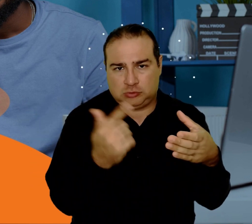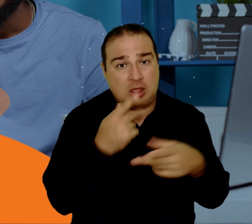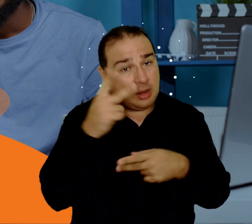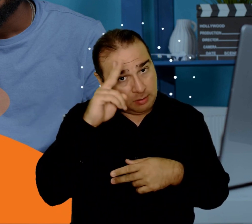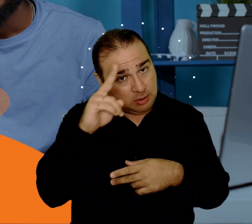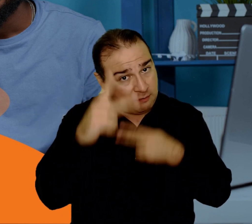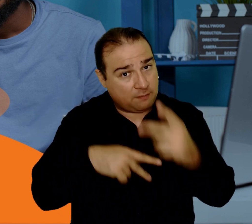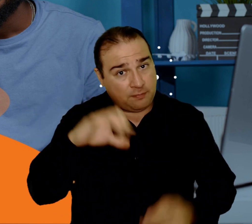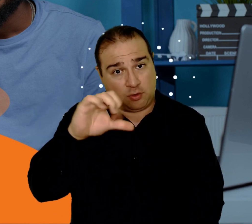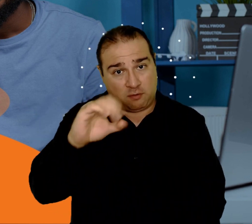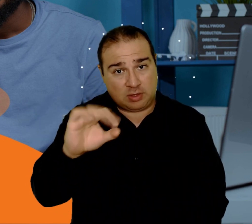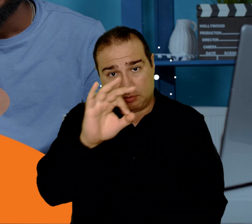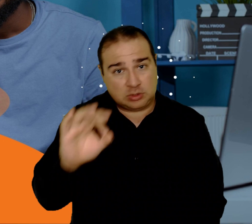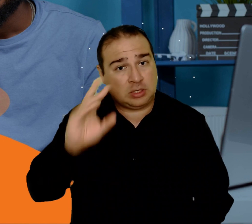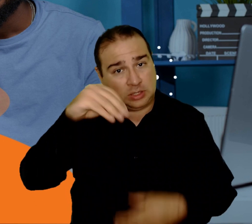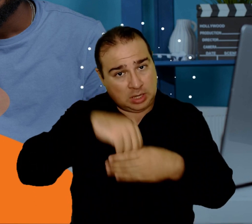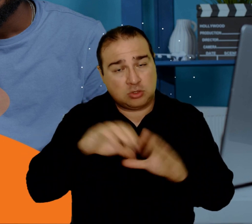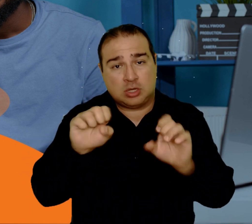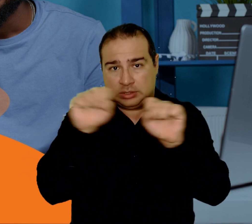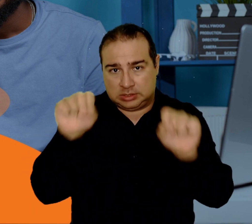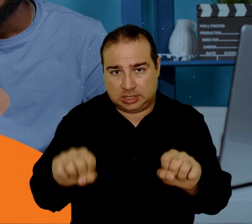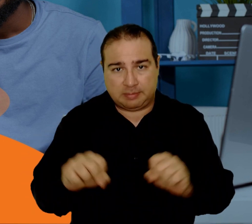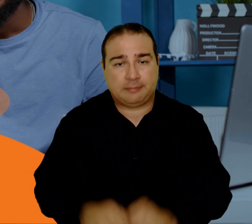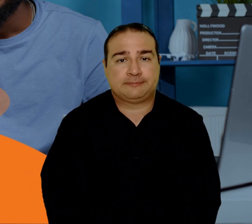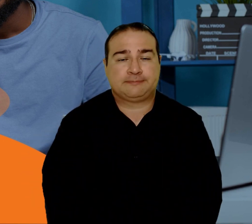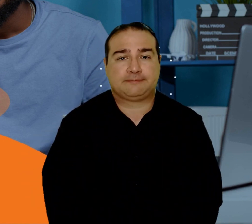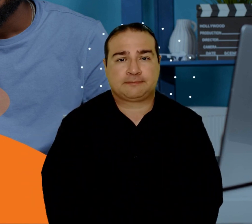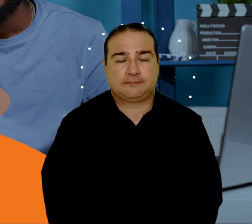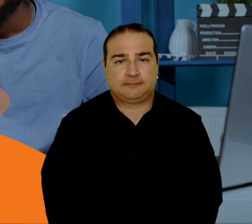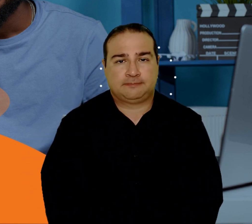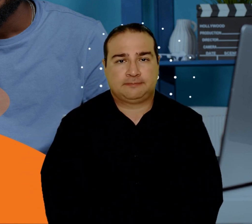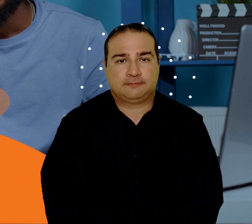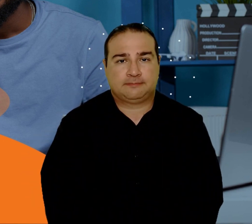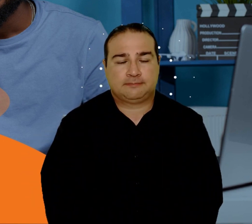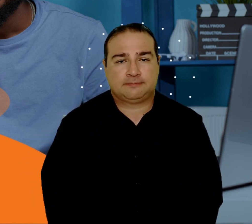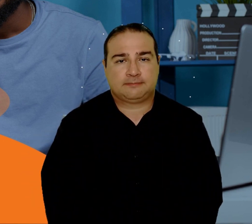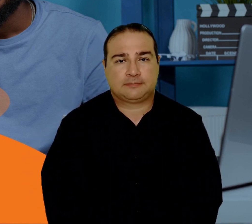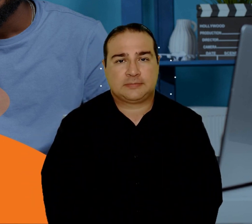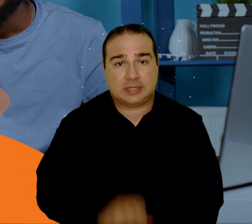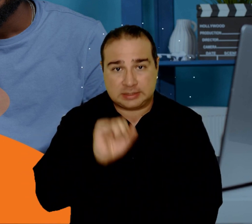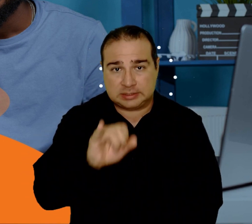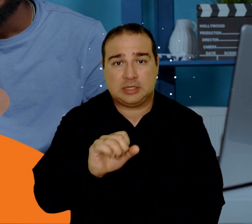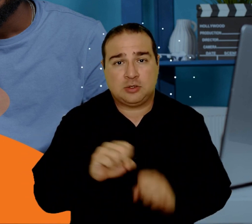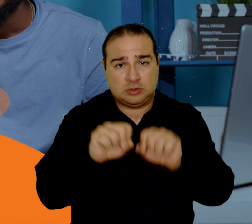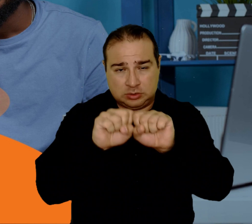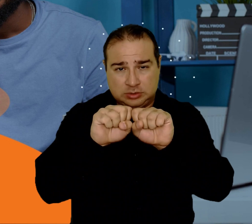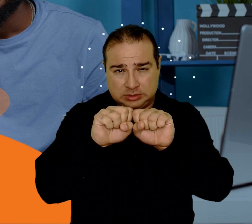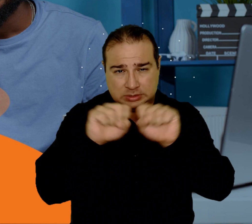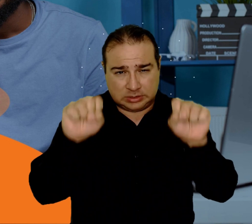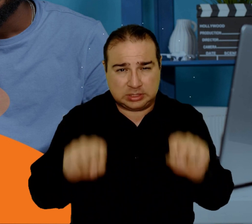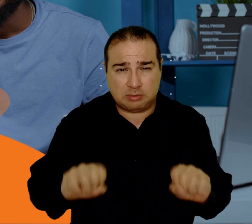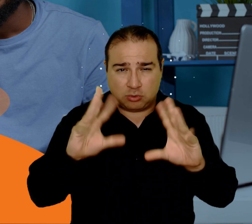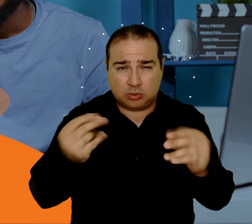90% que eu falei, é em relação a quem já está dentro do sistema. Se o nosso sistema fosse